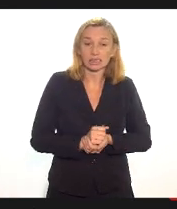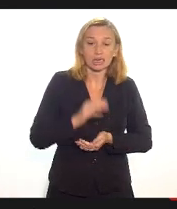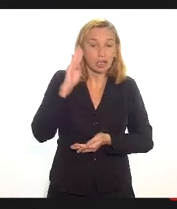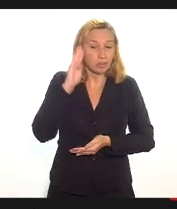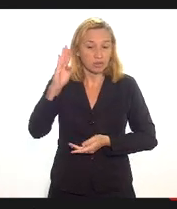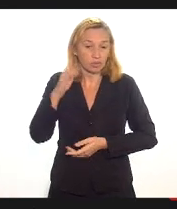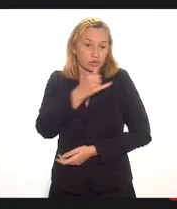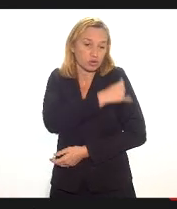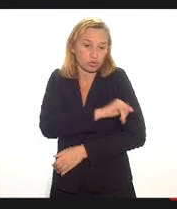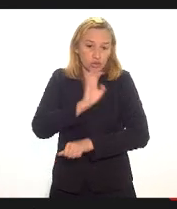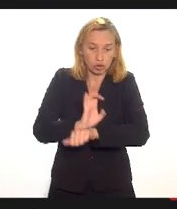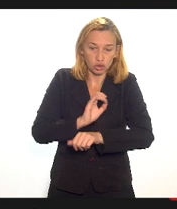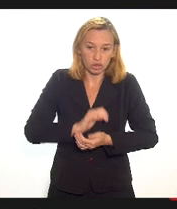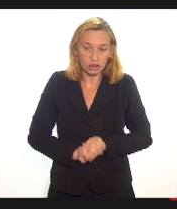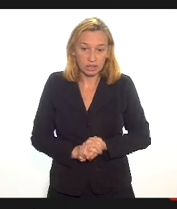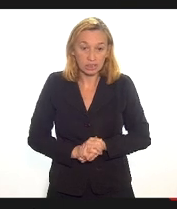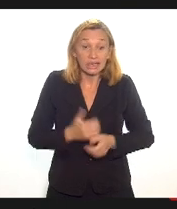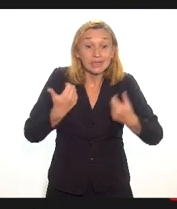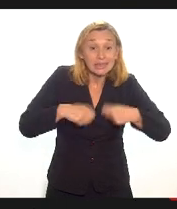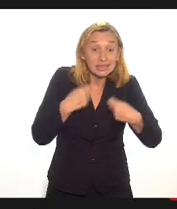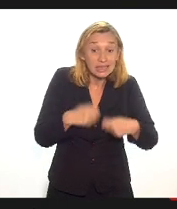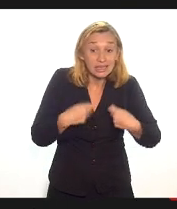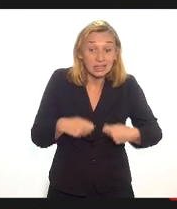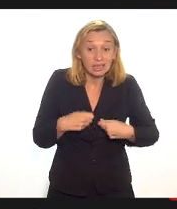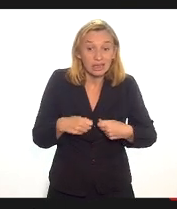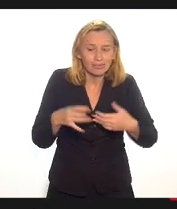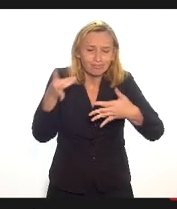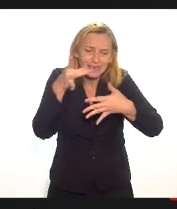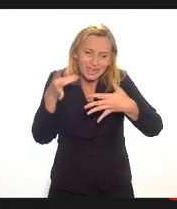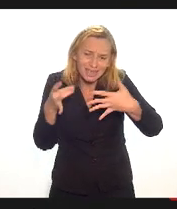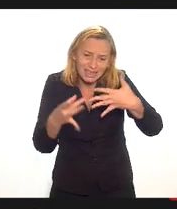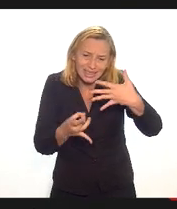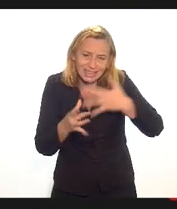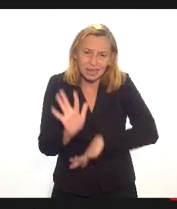Rio de Janeiro, entendeu haver necessidade de se detalhar melhor